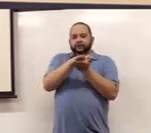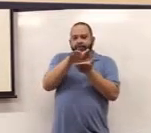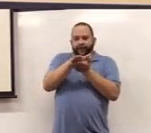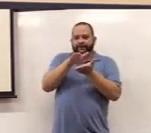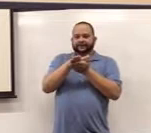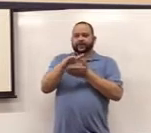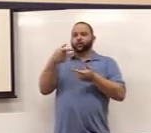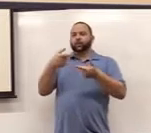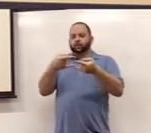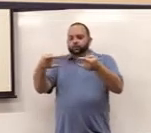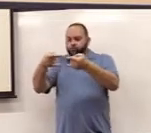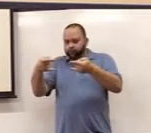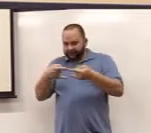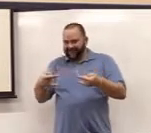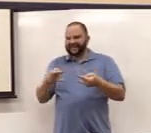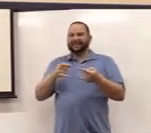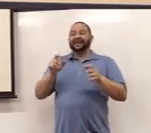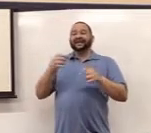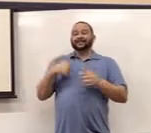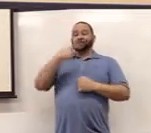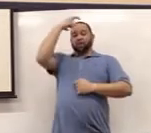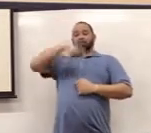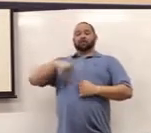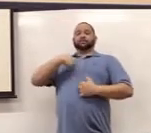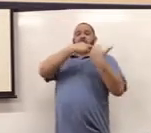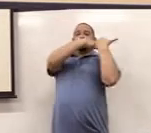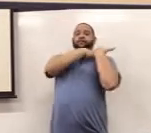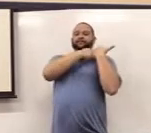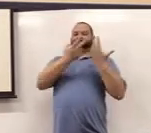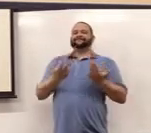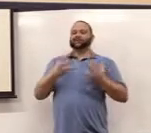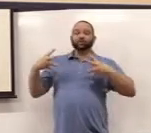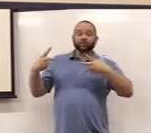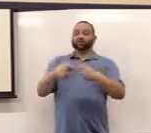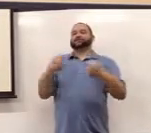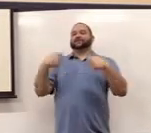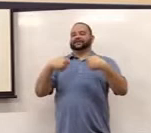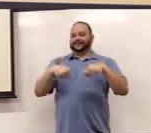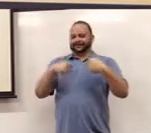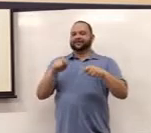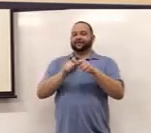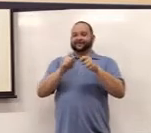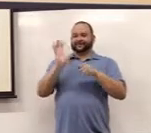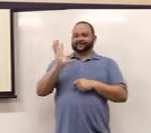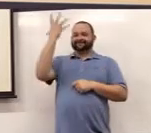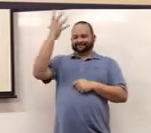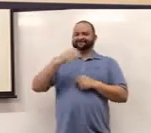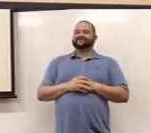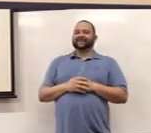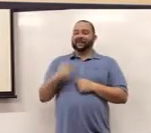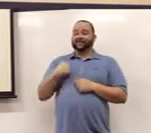dos ingressos. Era uma indústria inteira que ele tinha que movimentar para fazer isso